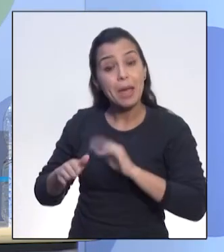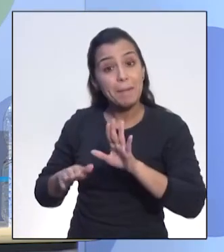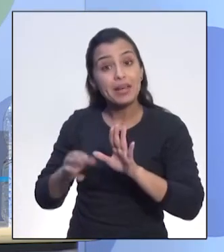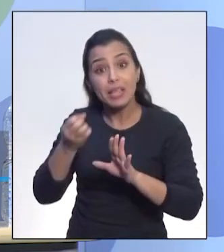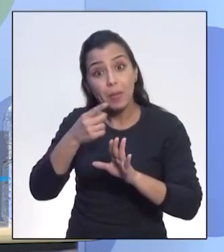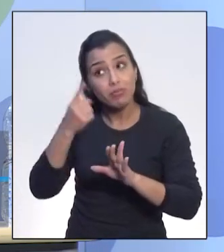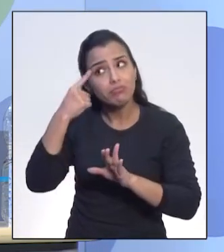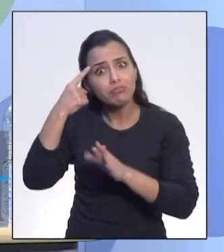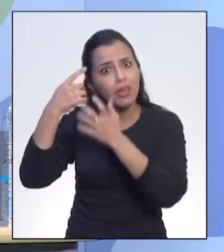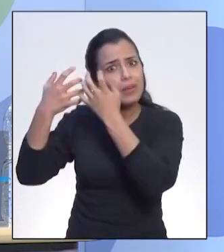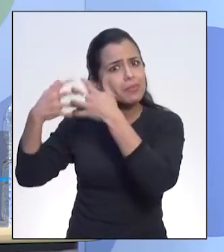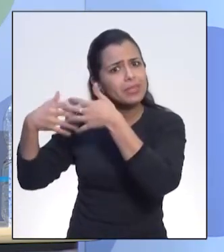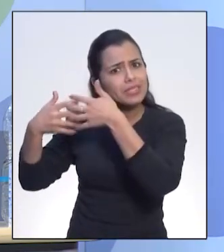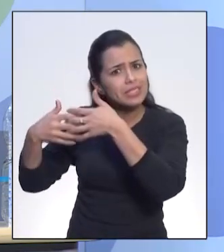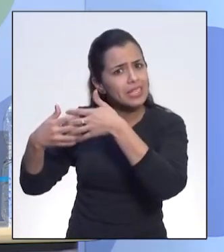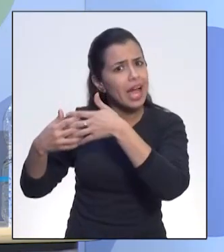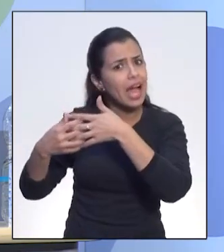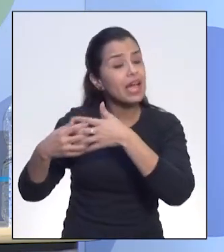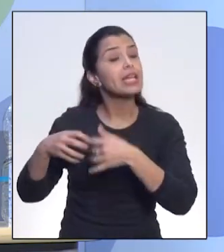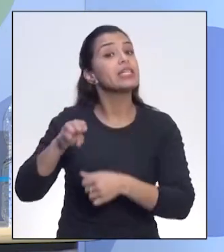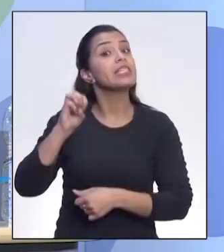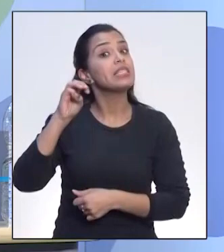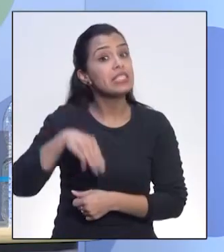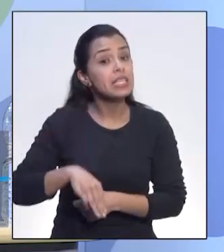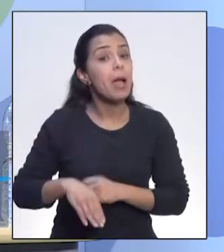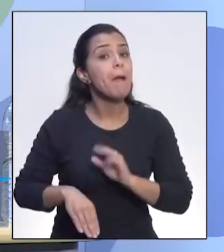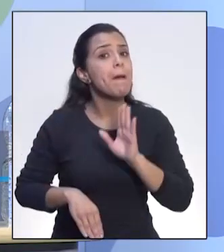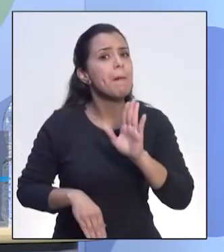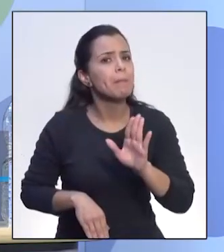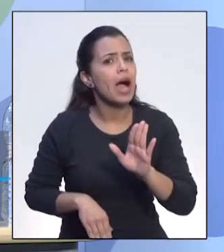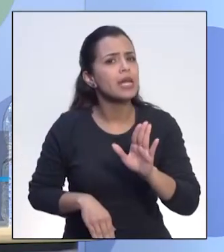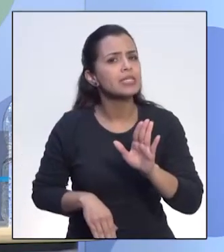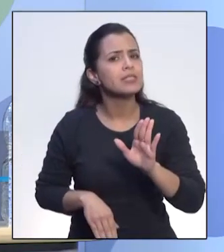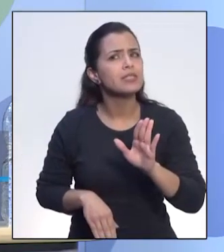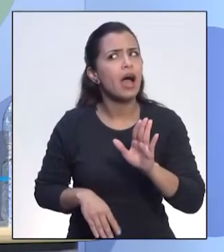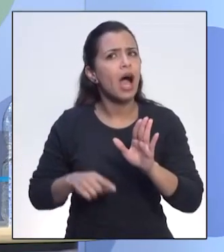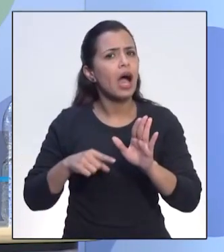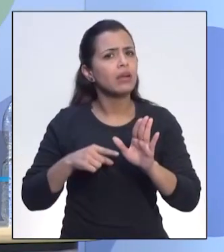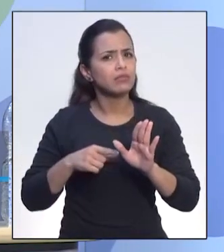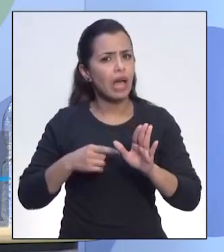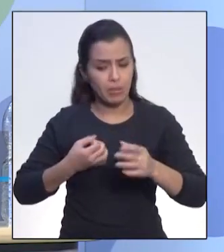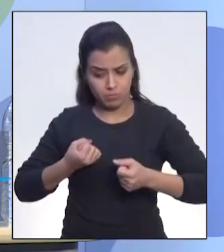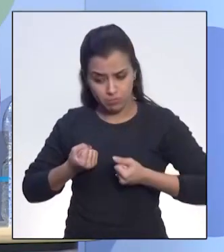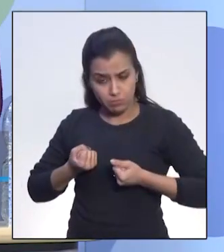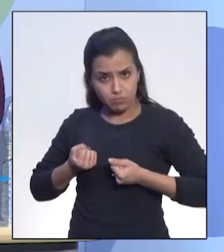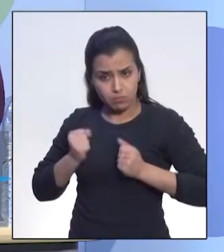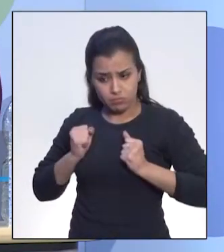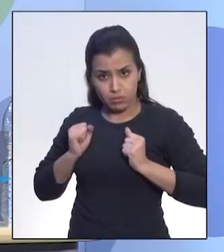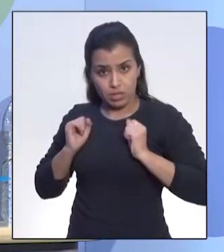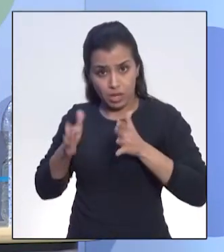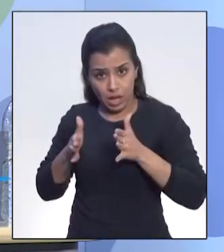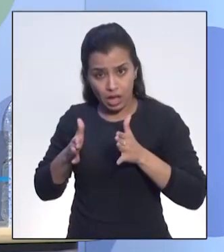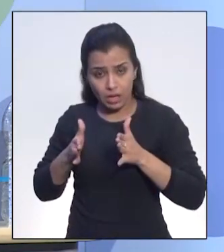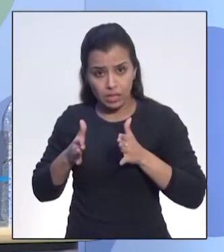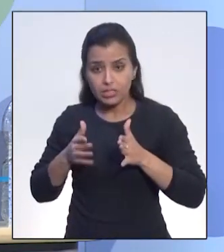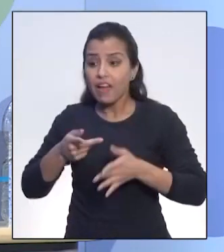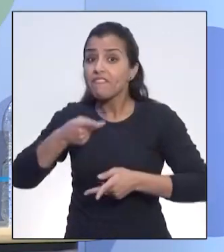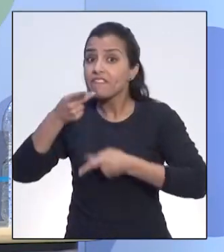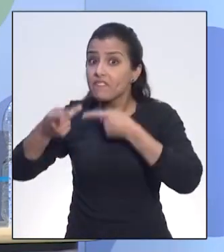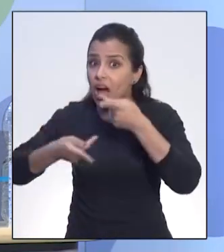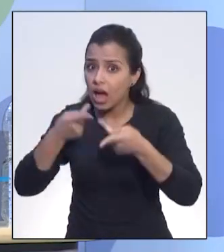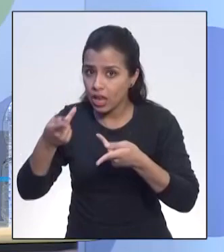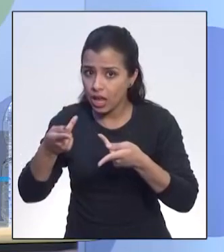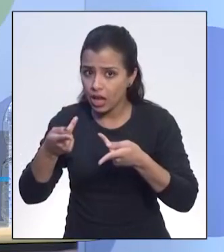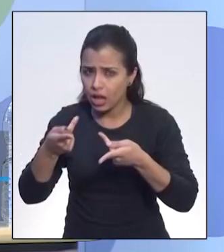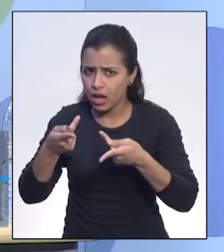pensar que a gente está dizendo que sim, mas será que na nossa fala a gente também está refletindo essa mesma ideia de igualdade que a gente está expondo quando a